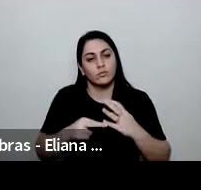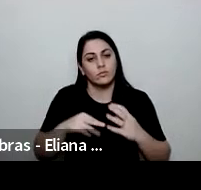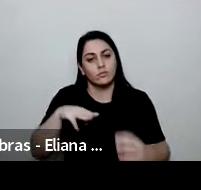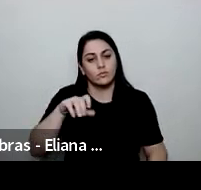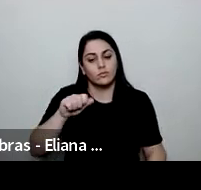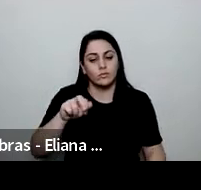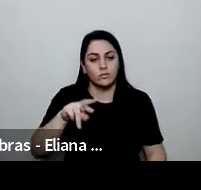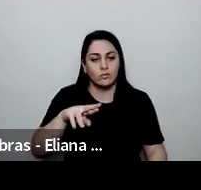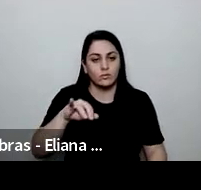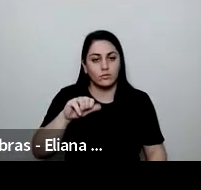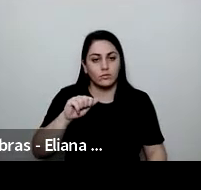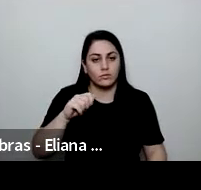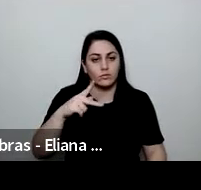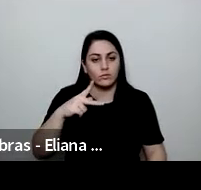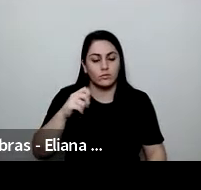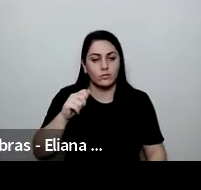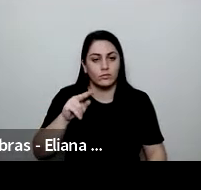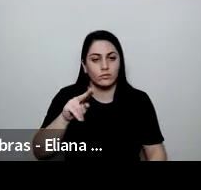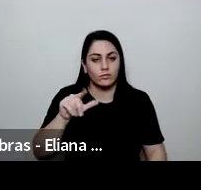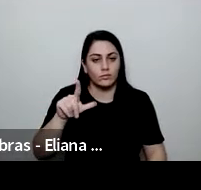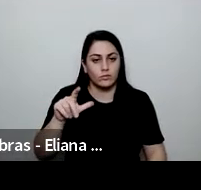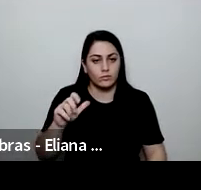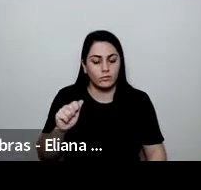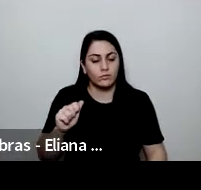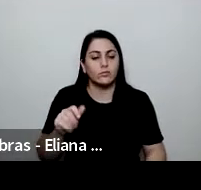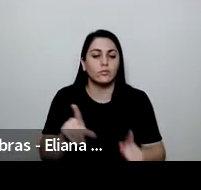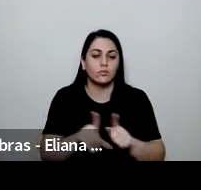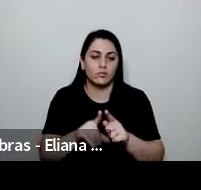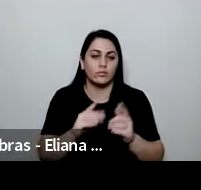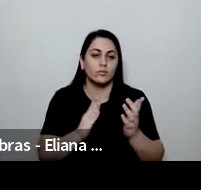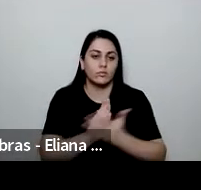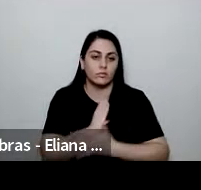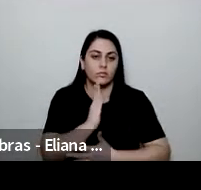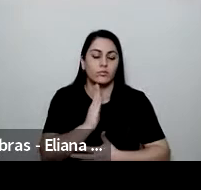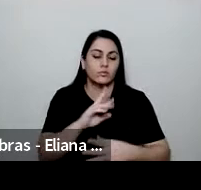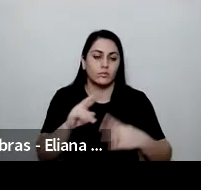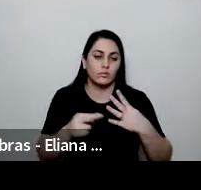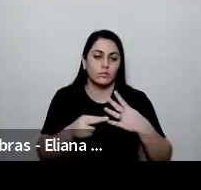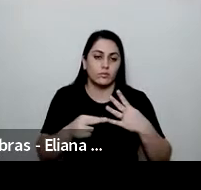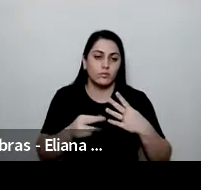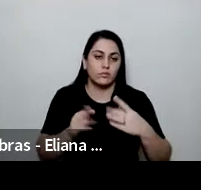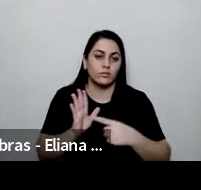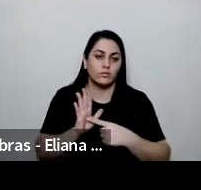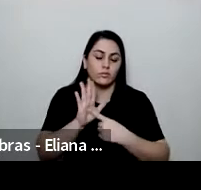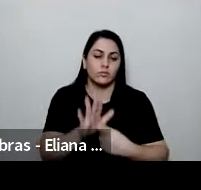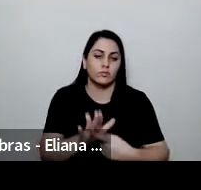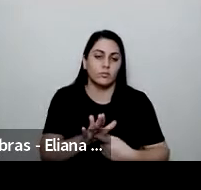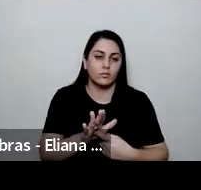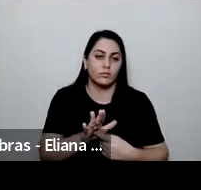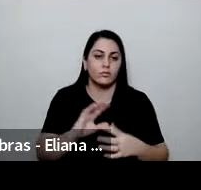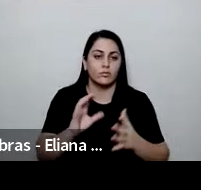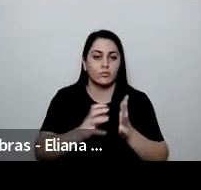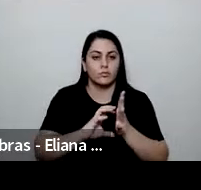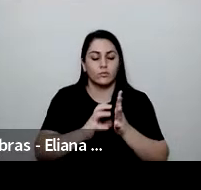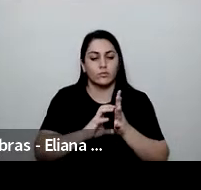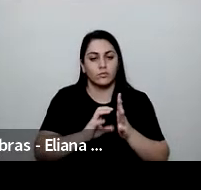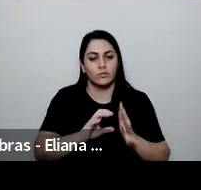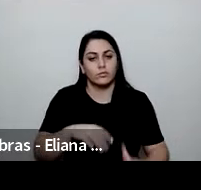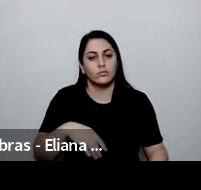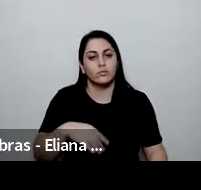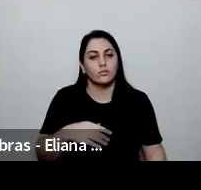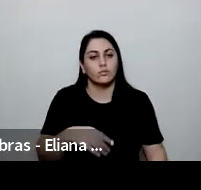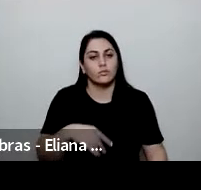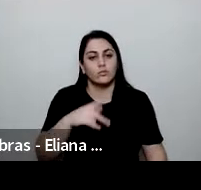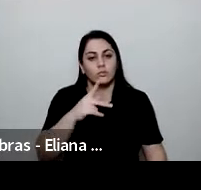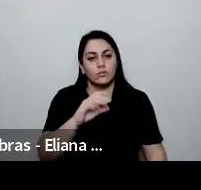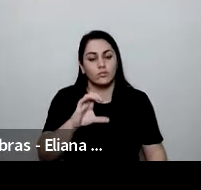Maria Paula Azevedo de ferro e pelo provimento do recurso apresentado pelo diretório municipal do Partido Comunista